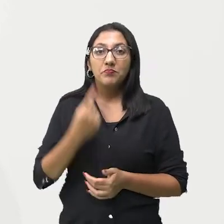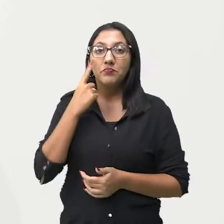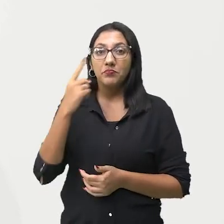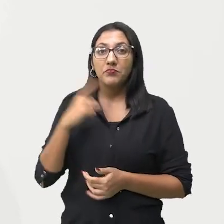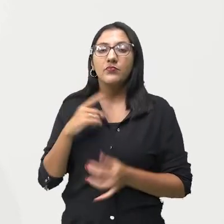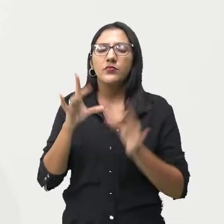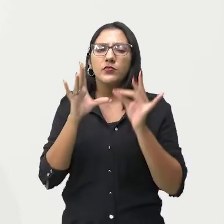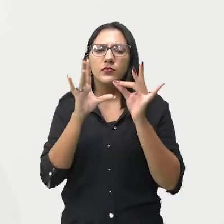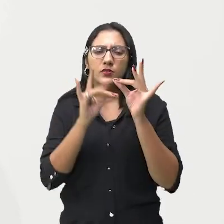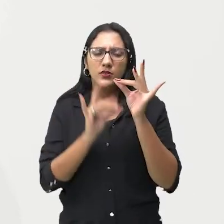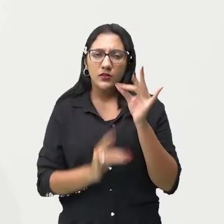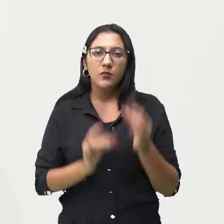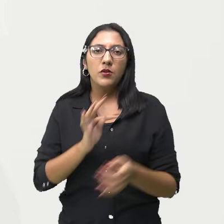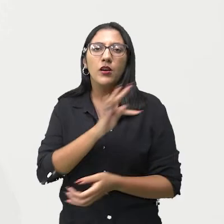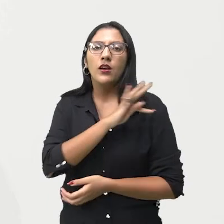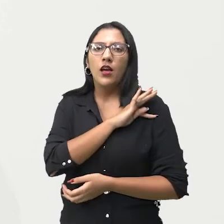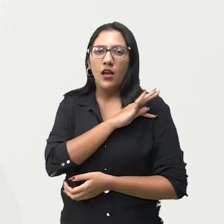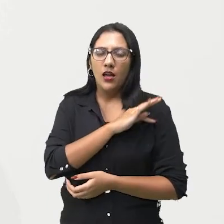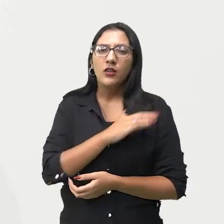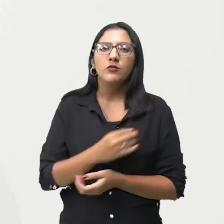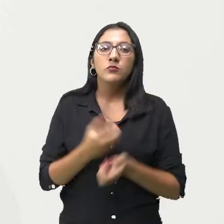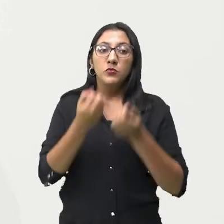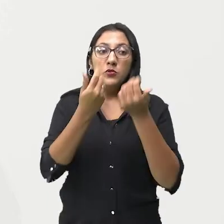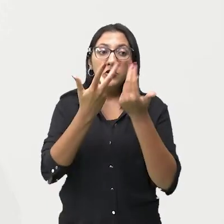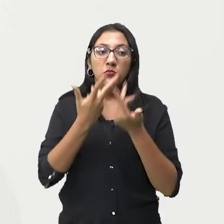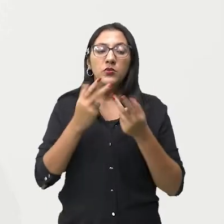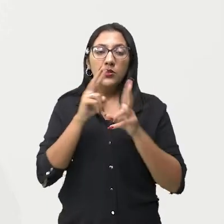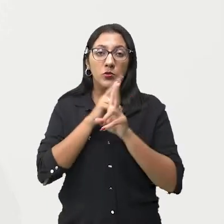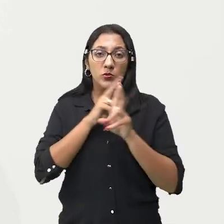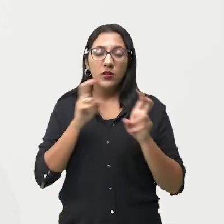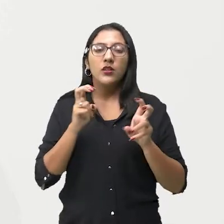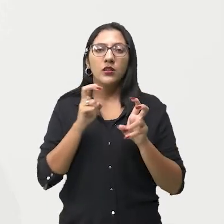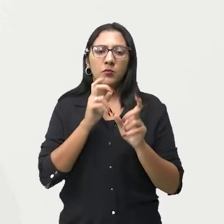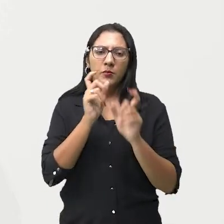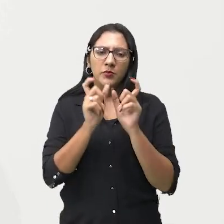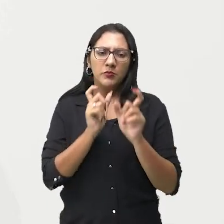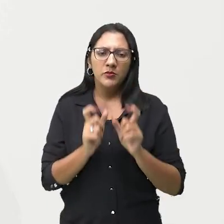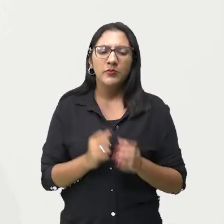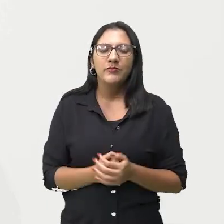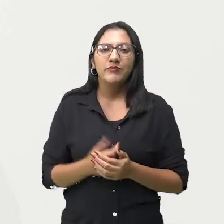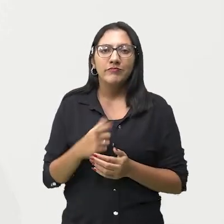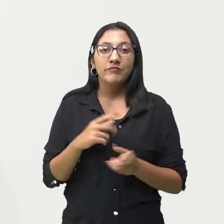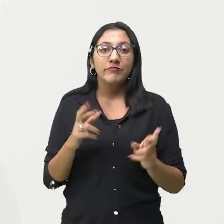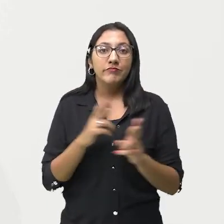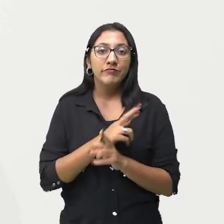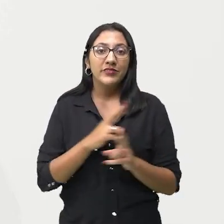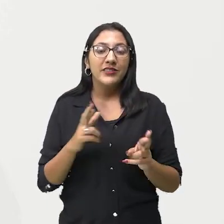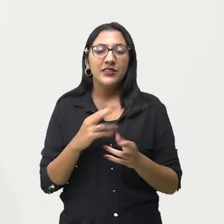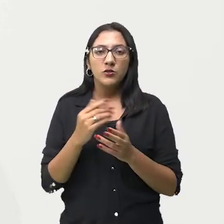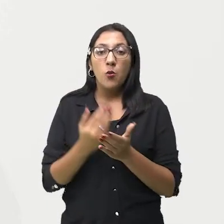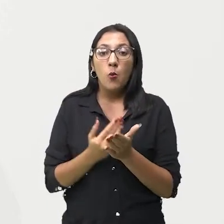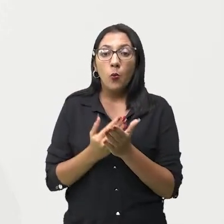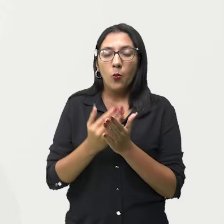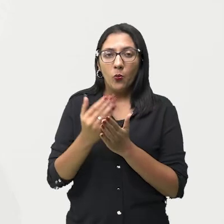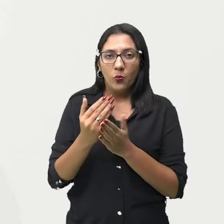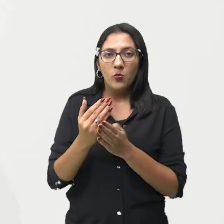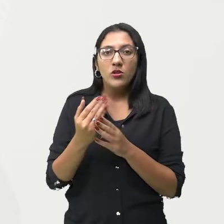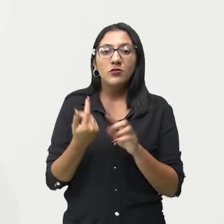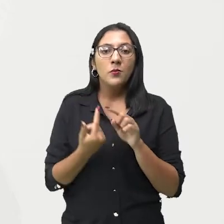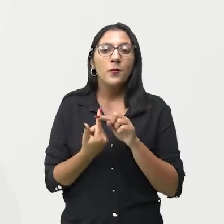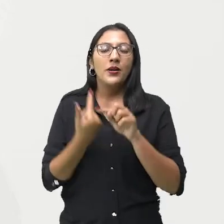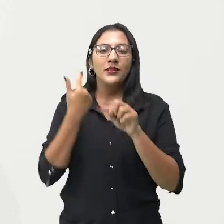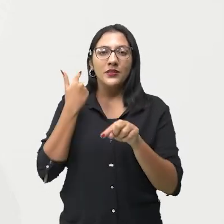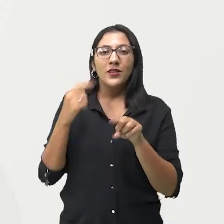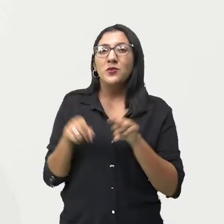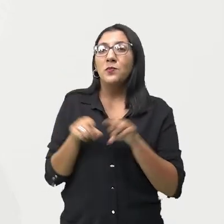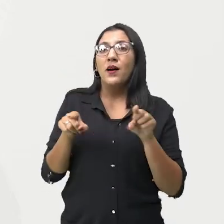definição técnica sobre o que é o pretérito imperfeito, né, que é aquele que indica a ação iniciada, mas não